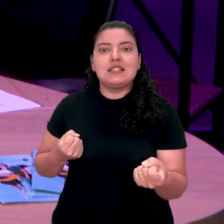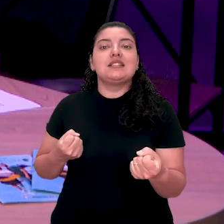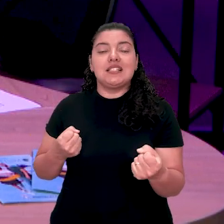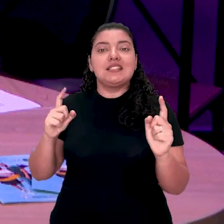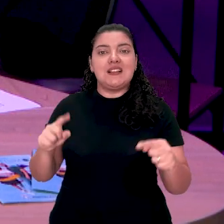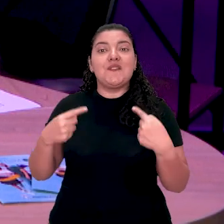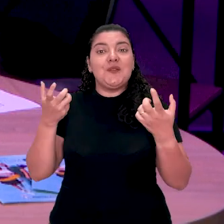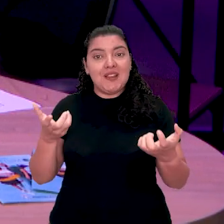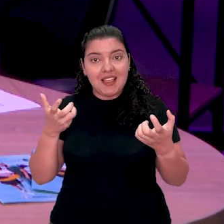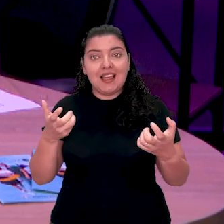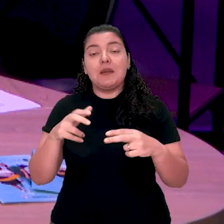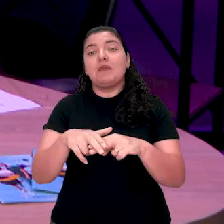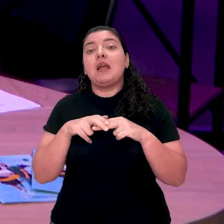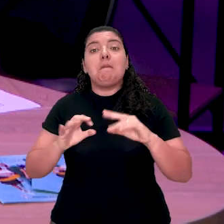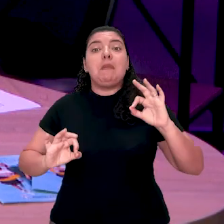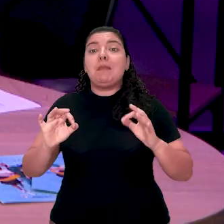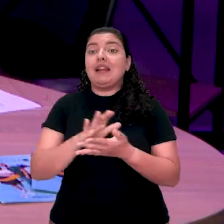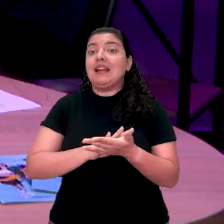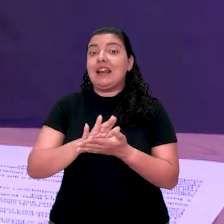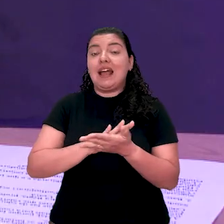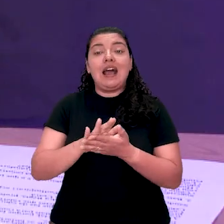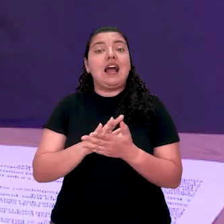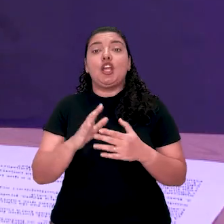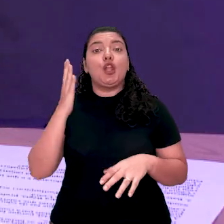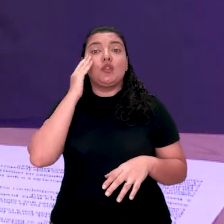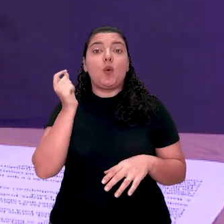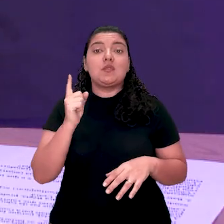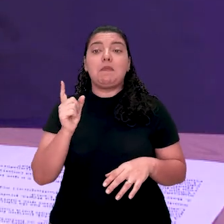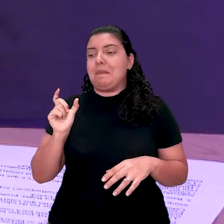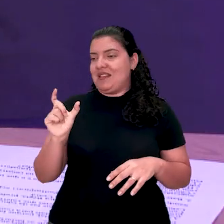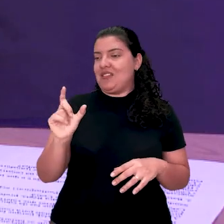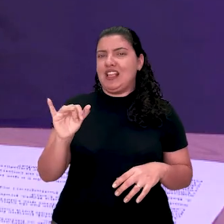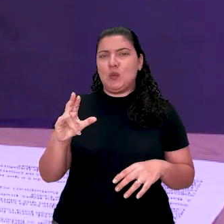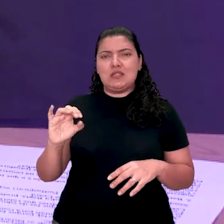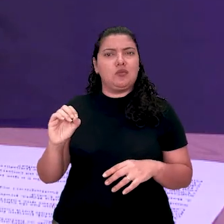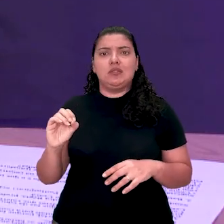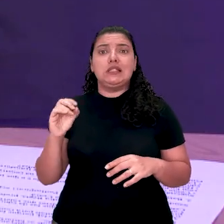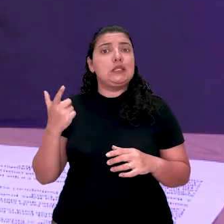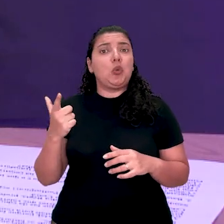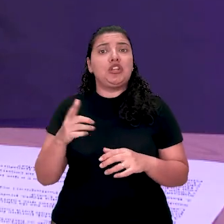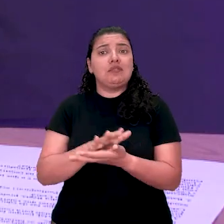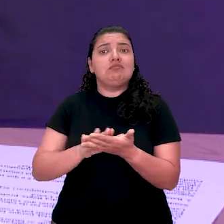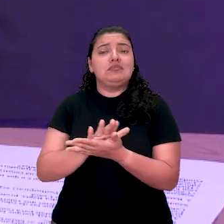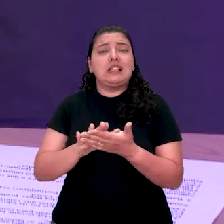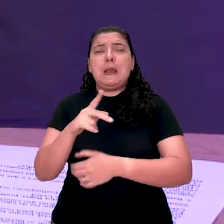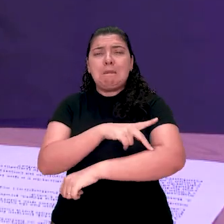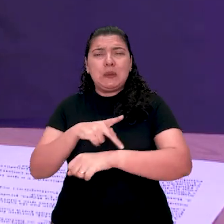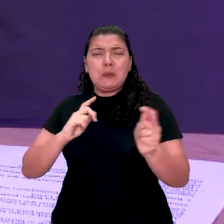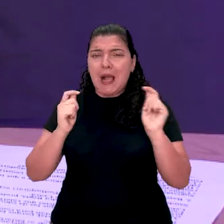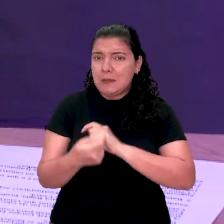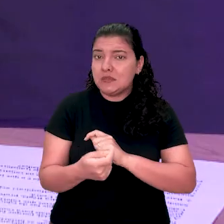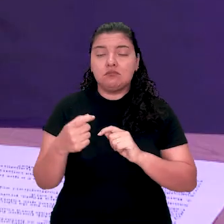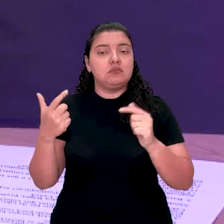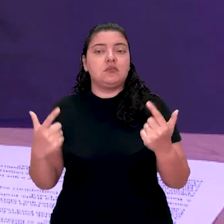Foi, exatamente. Mesmo sem preparo, sem saber o que é inclusão, porque não existia a palavra. Exatamente. Não existia preparo, não existia pedagogia.